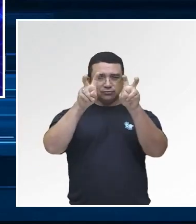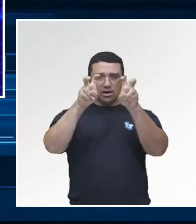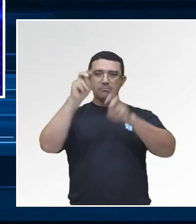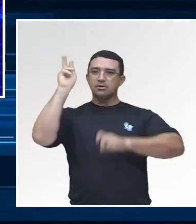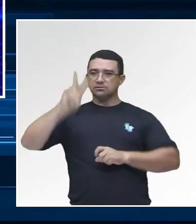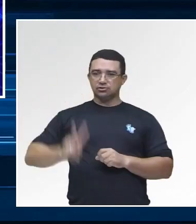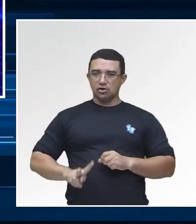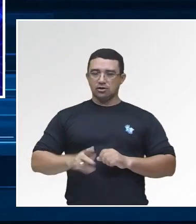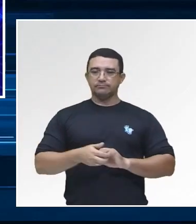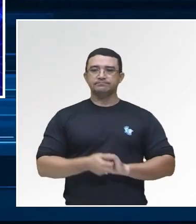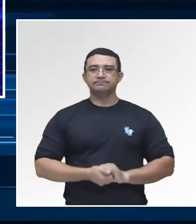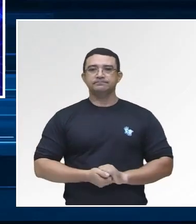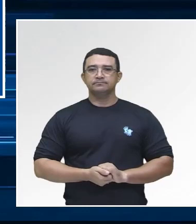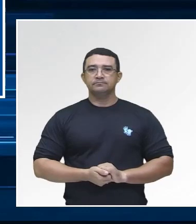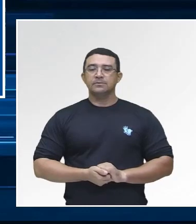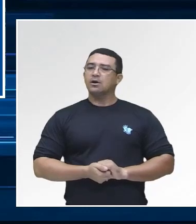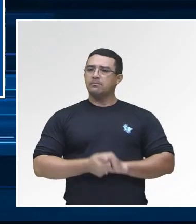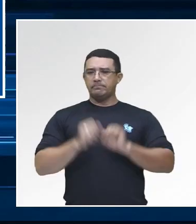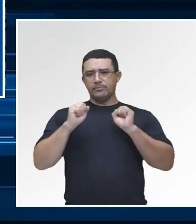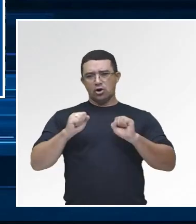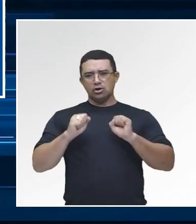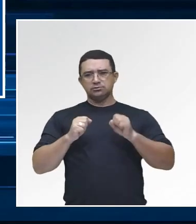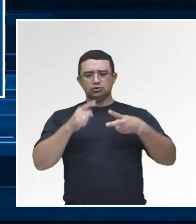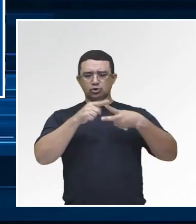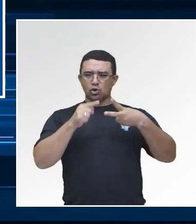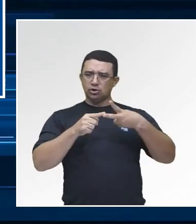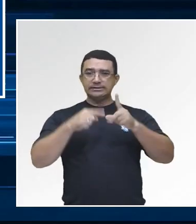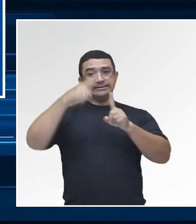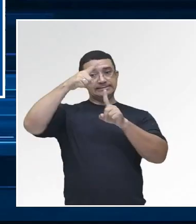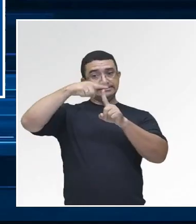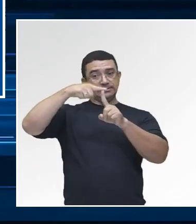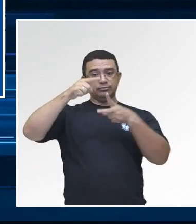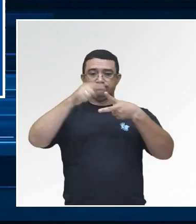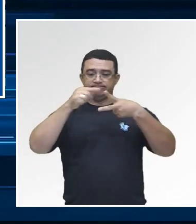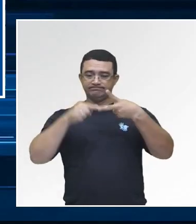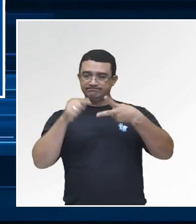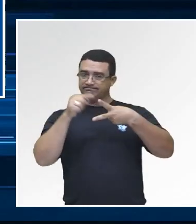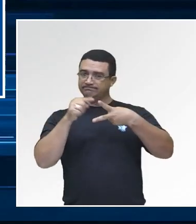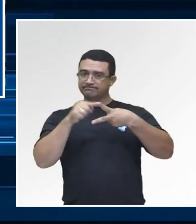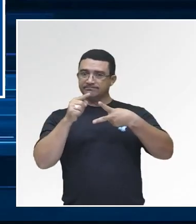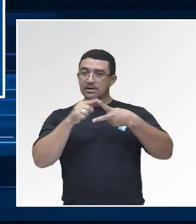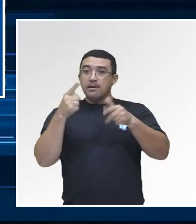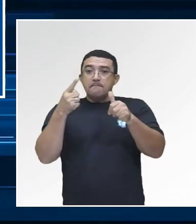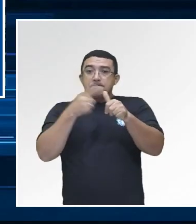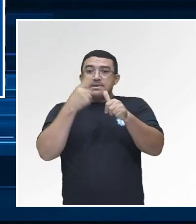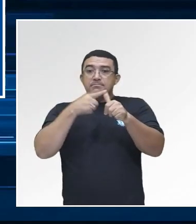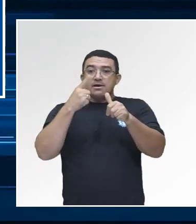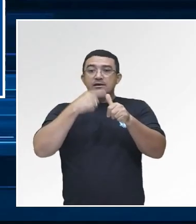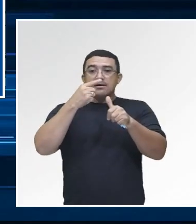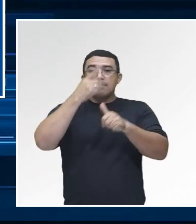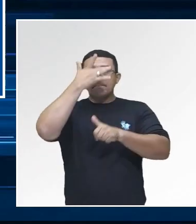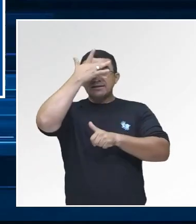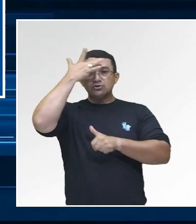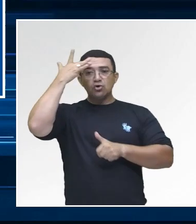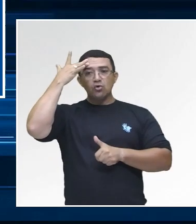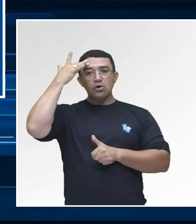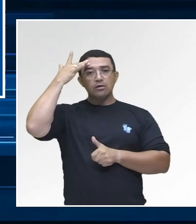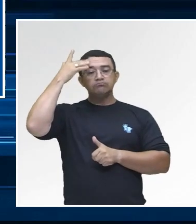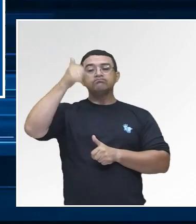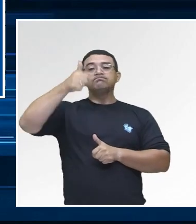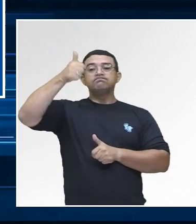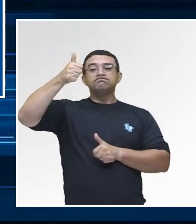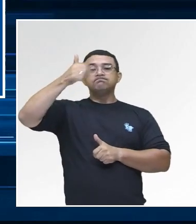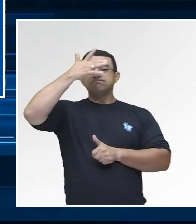né, como eu já falei para vocês, de dois tipos. O narrador em primeira pessoa é aquele